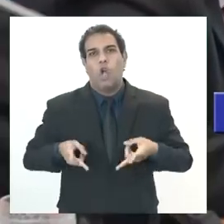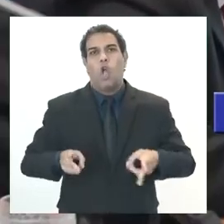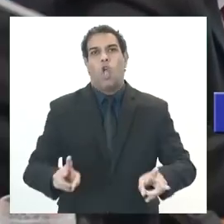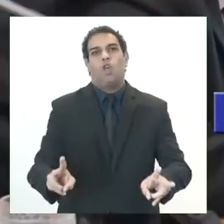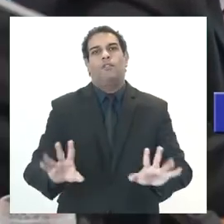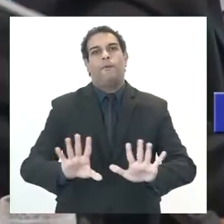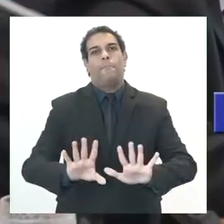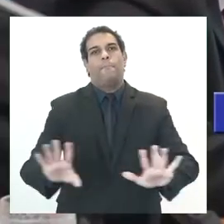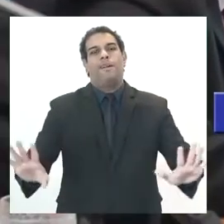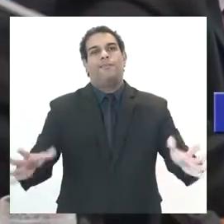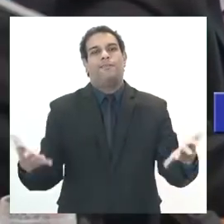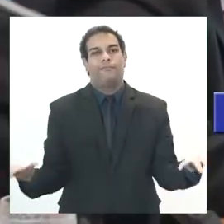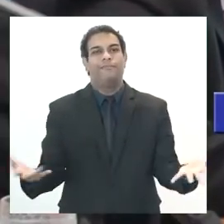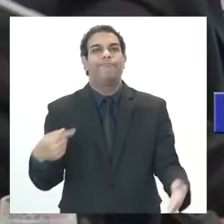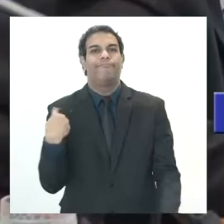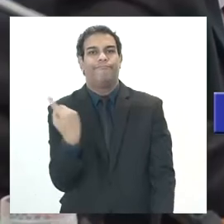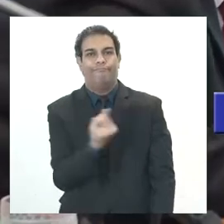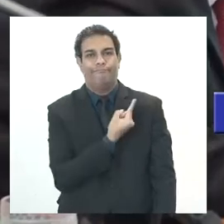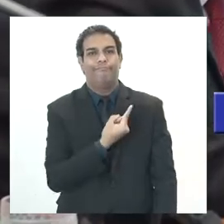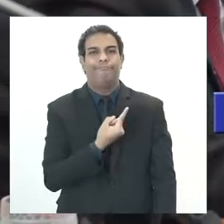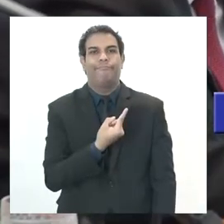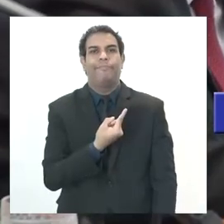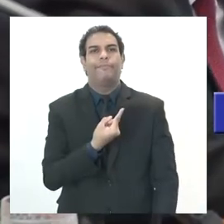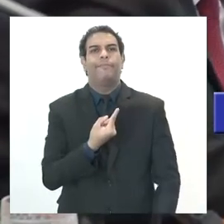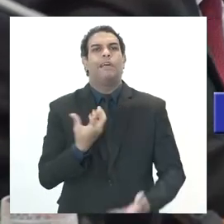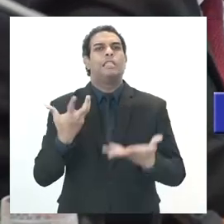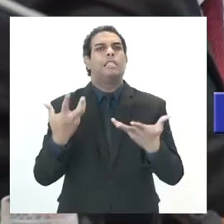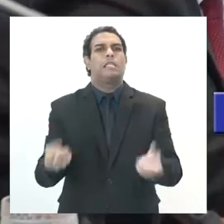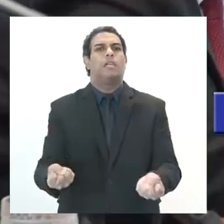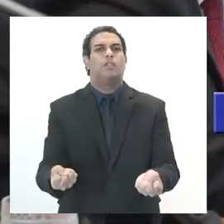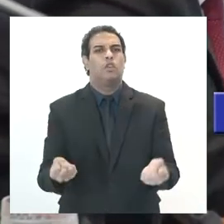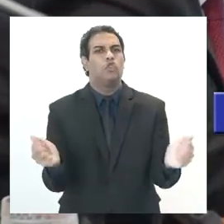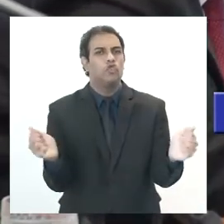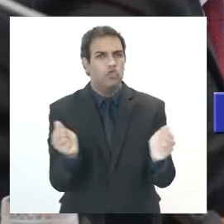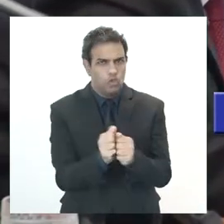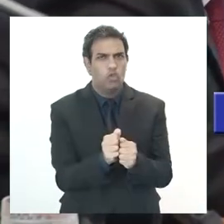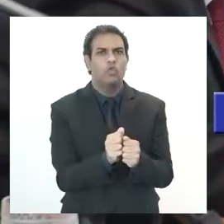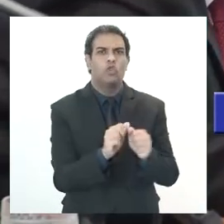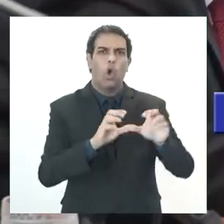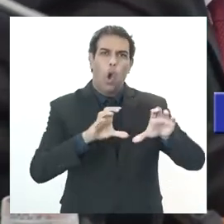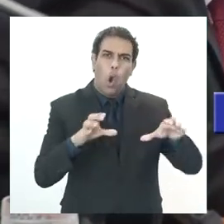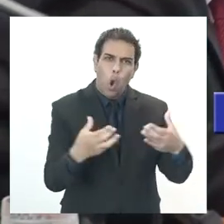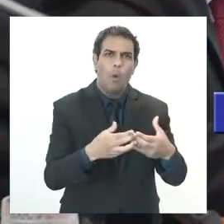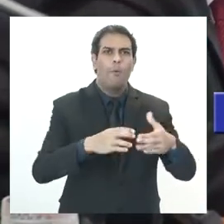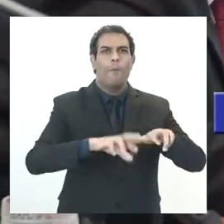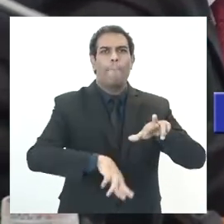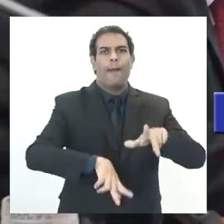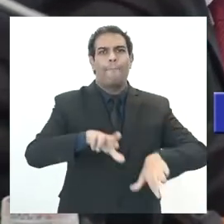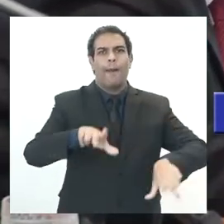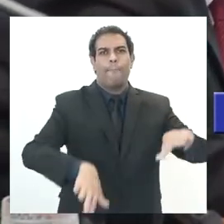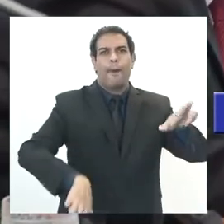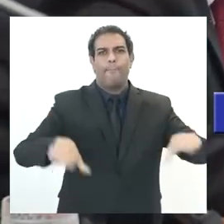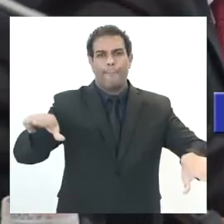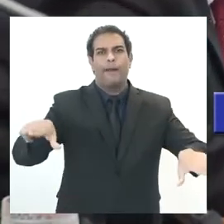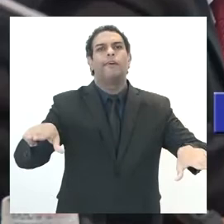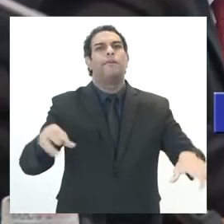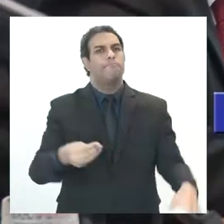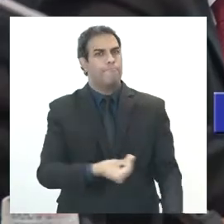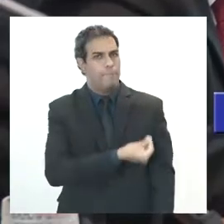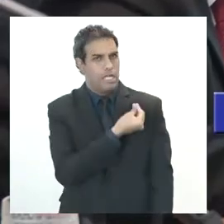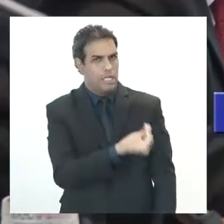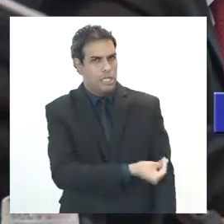acontecesse mas a gente defende a composição de um corpo deliberativo plural que tem a